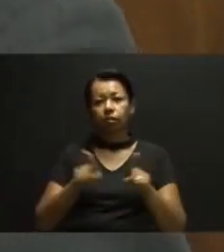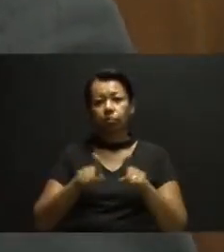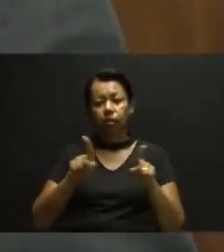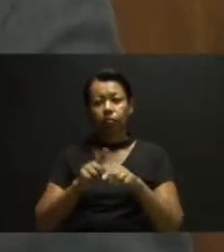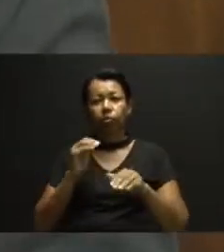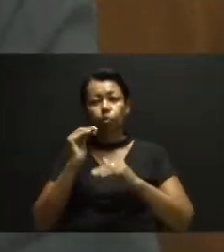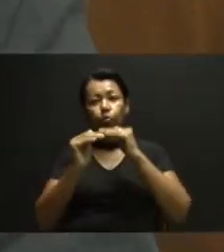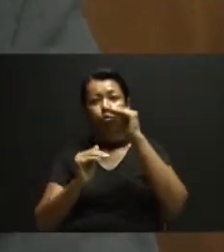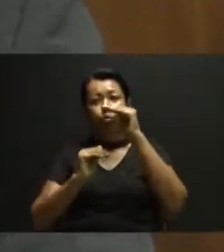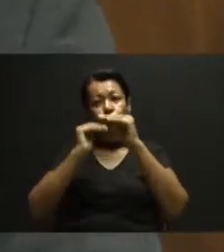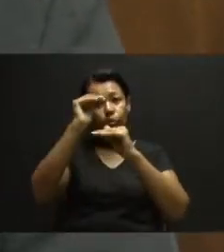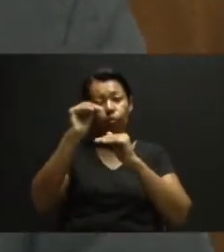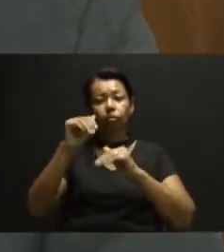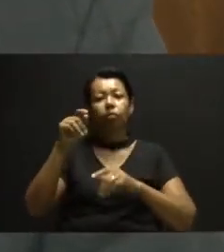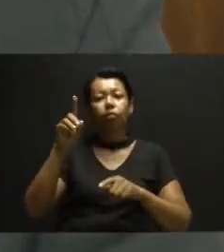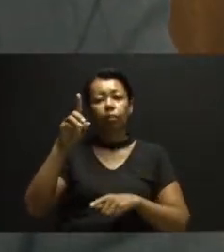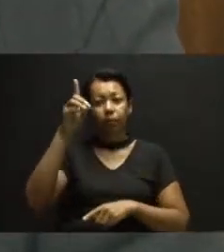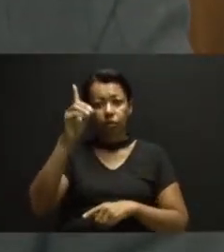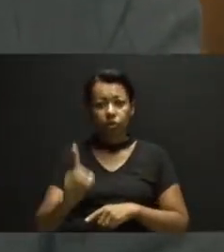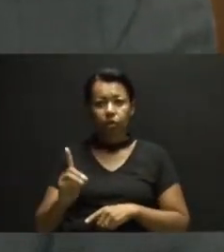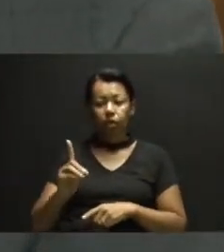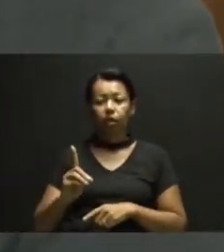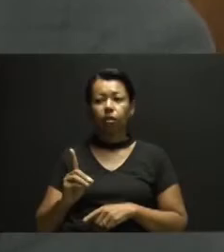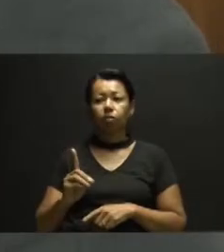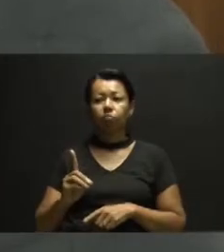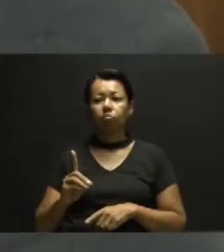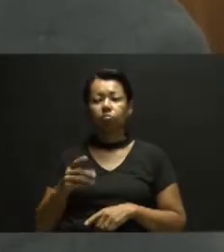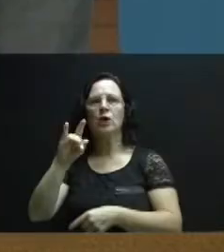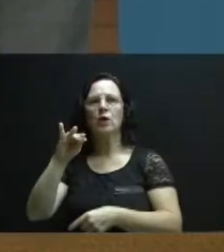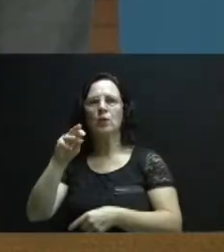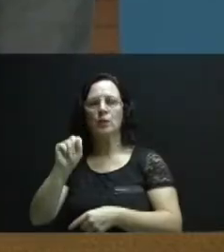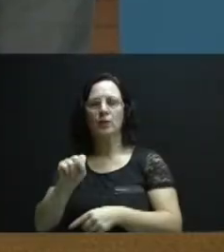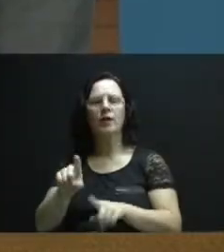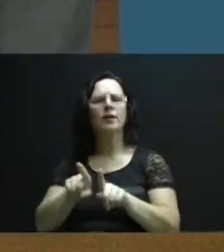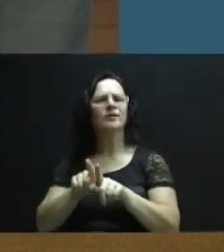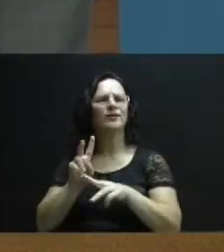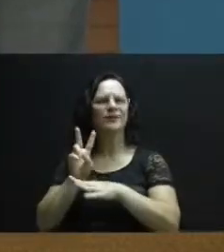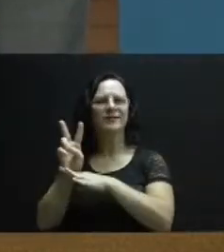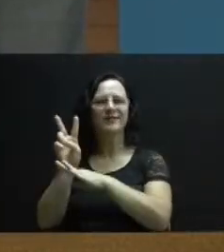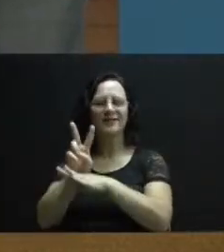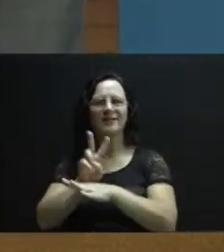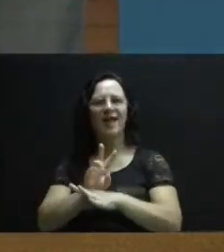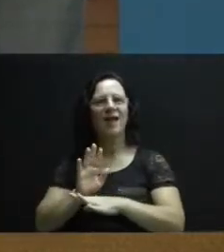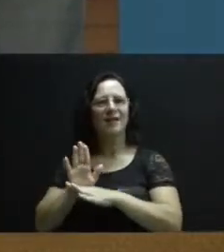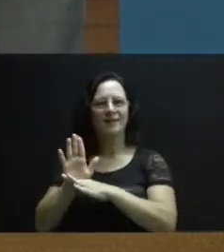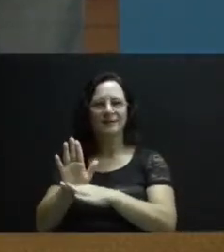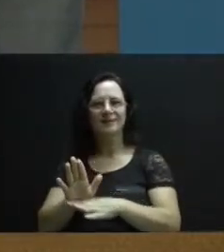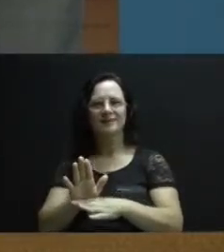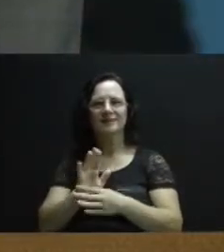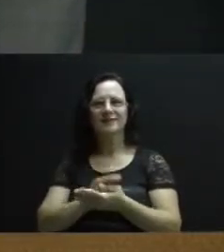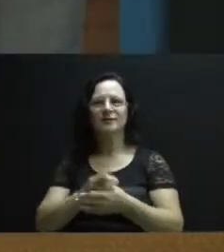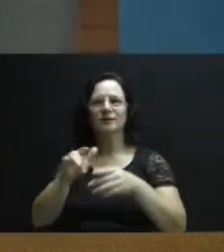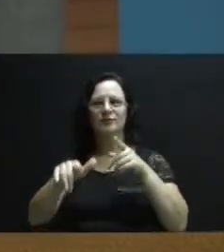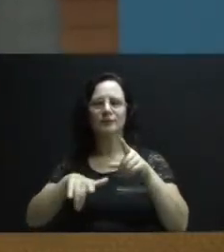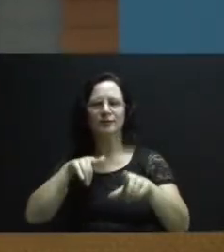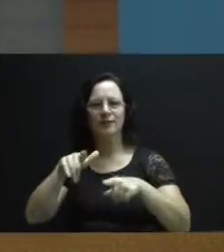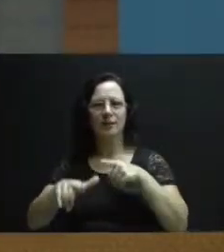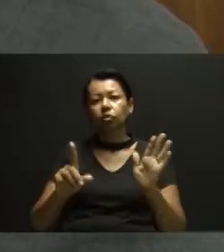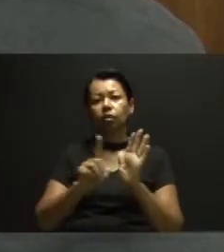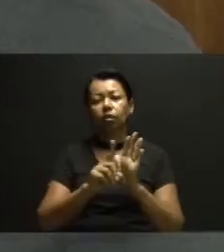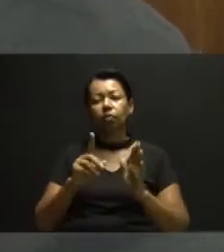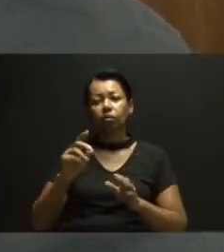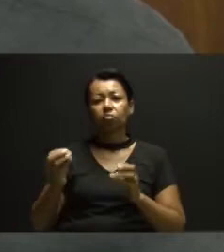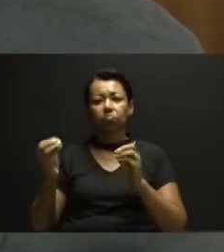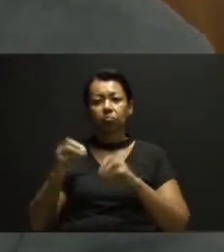que também de direito dos servidores que também não mandar o mico é um é lamentável essa questão aí e também o projeto de lei que ele se